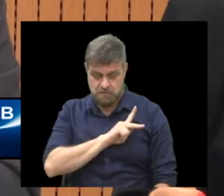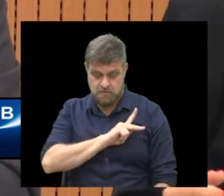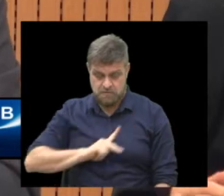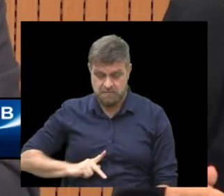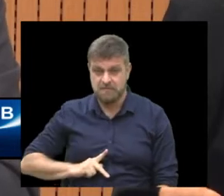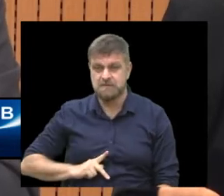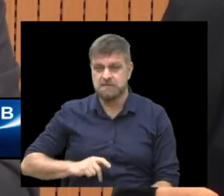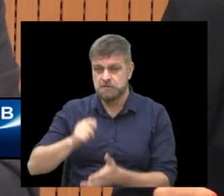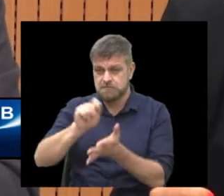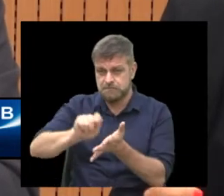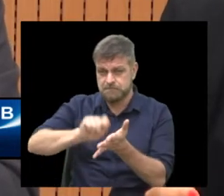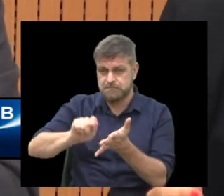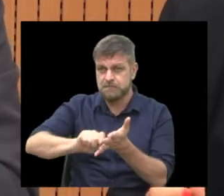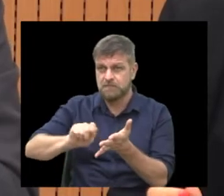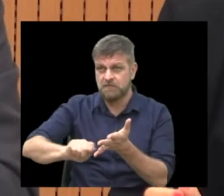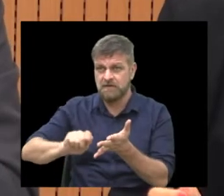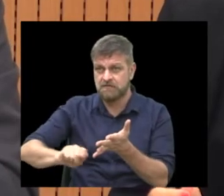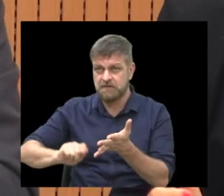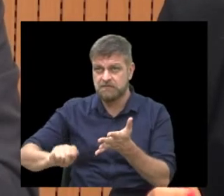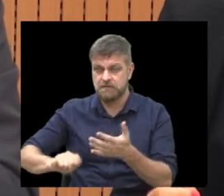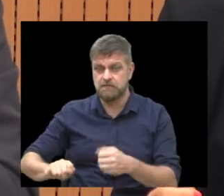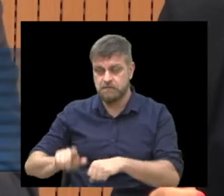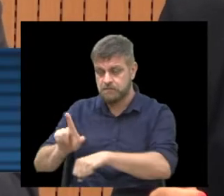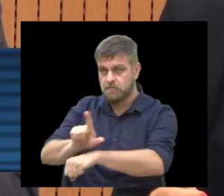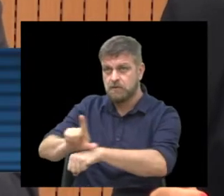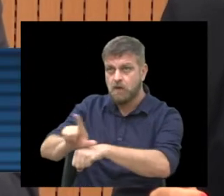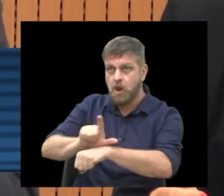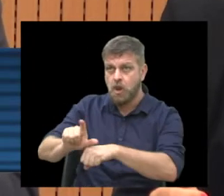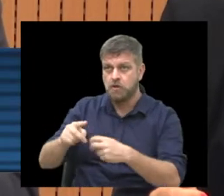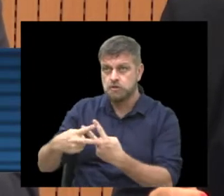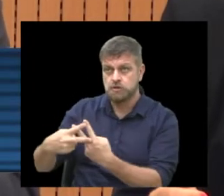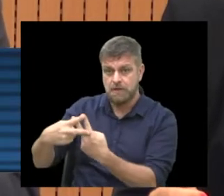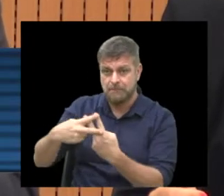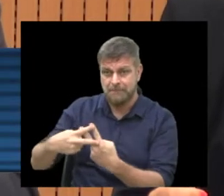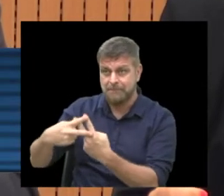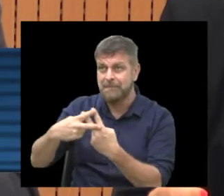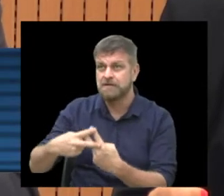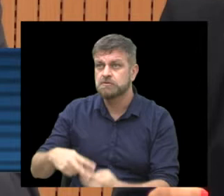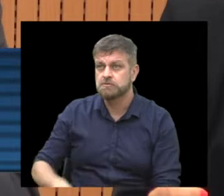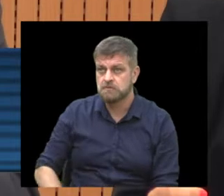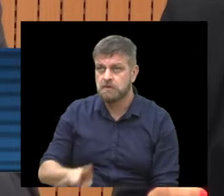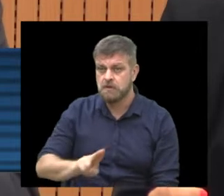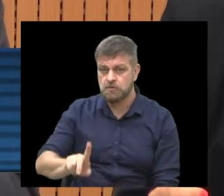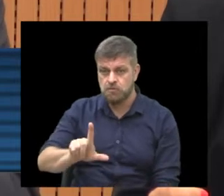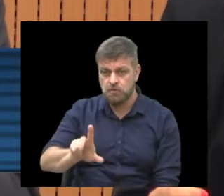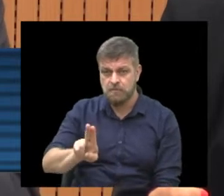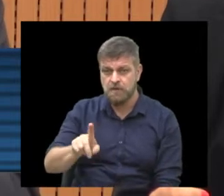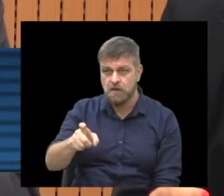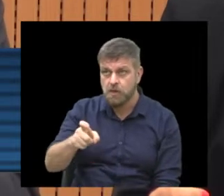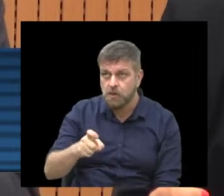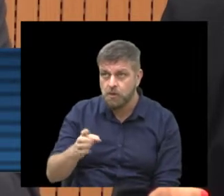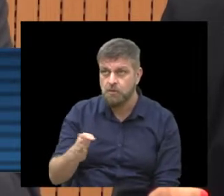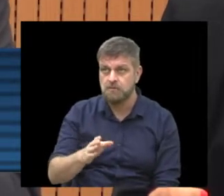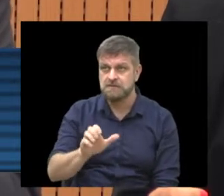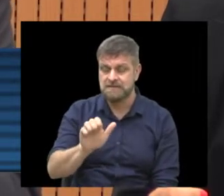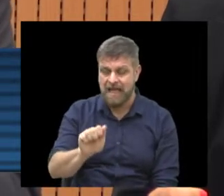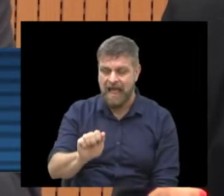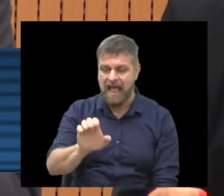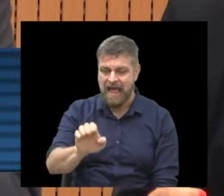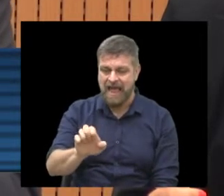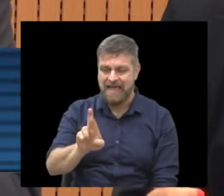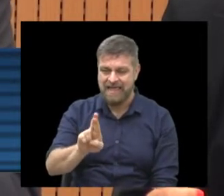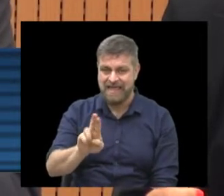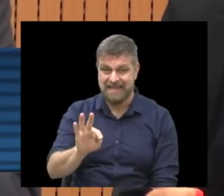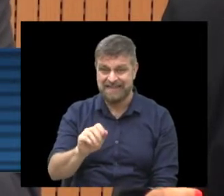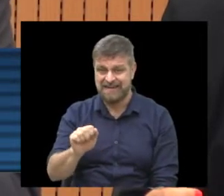228878, de autoria do senhor vereador Marcos Bernadelli, que concede diploma de honra ao mérito à loja maçônica Lux Aeterna,